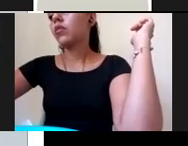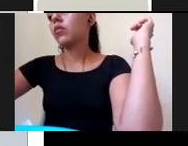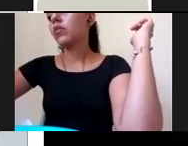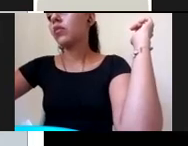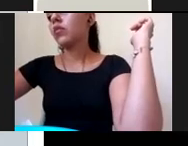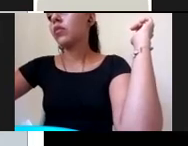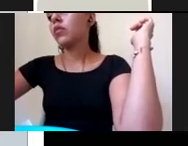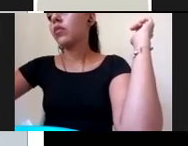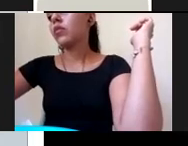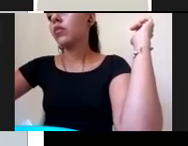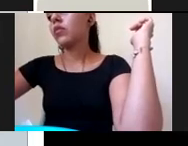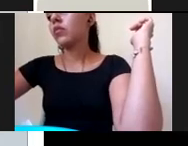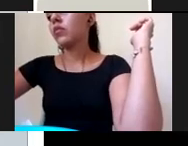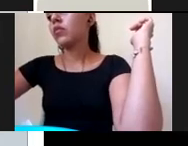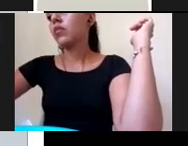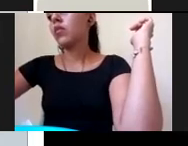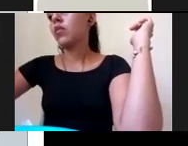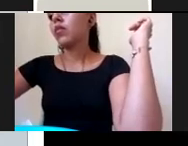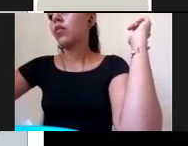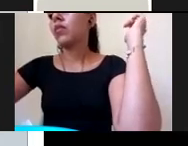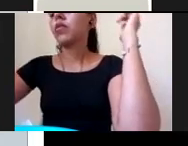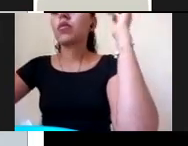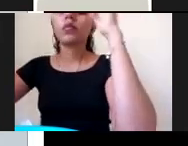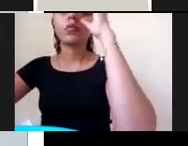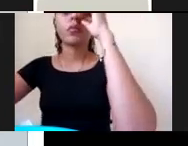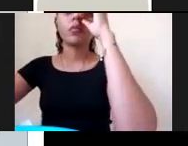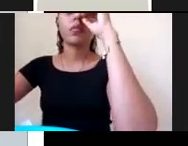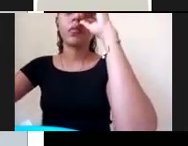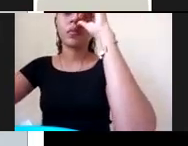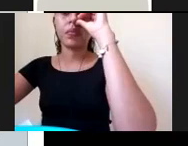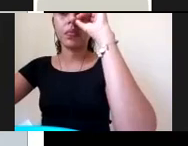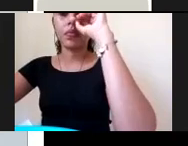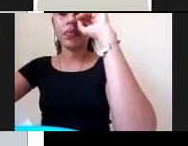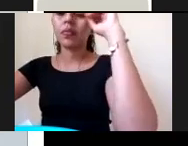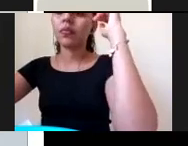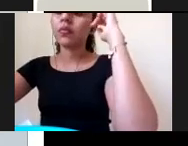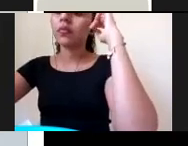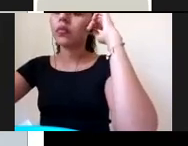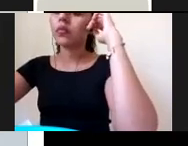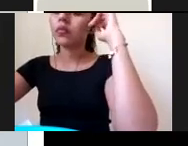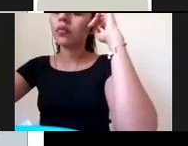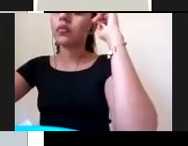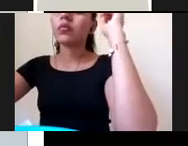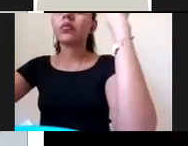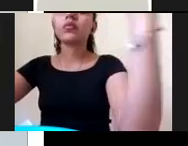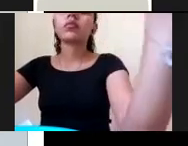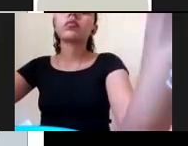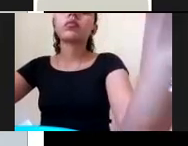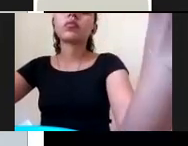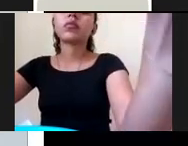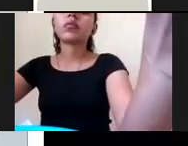certo? Então, a maioria das auscultas, principalmente a cardíaca e a pulmonar, a gente utiliza o